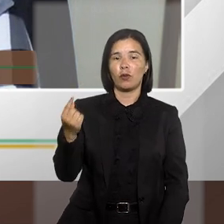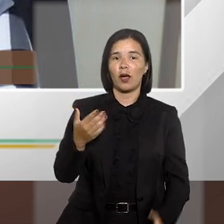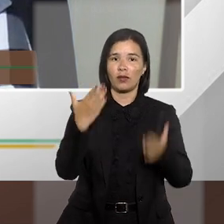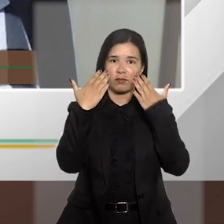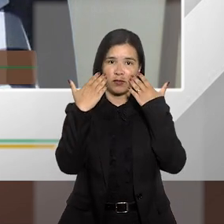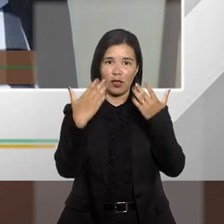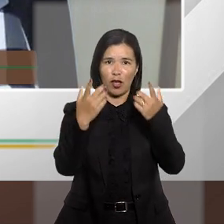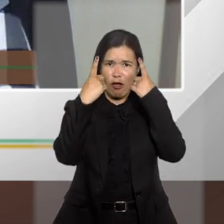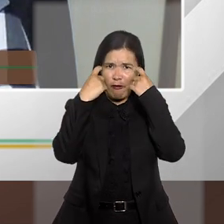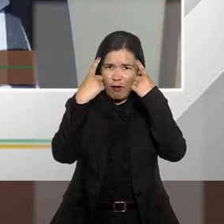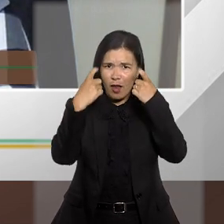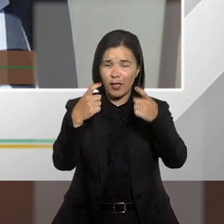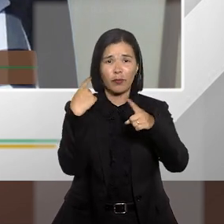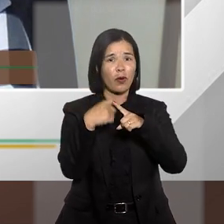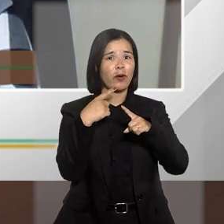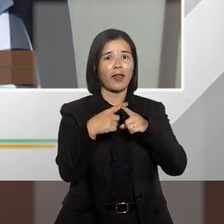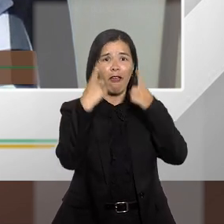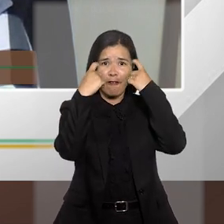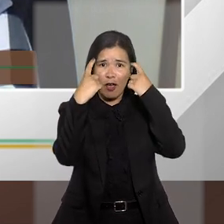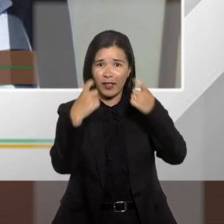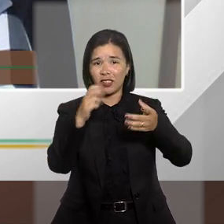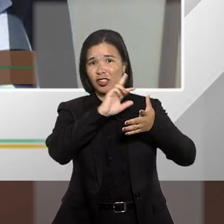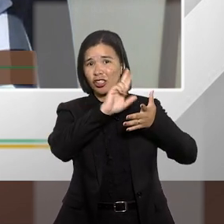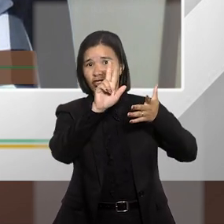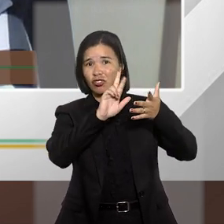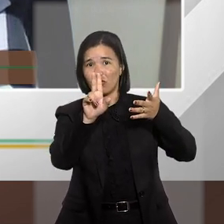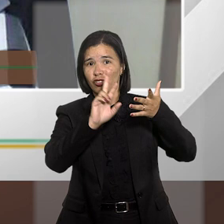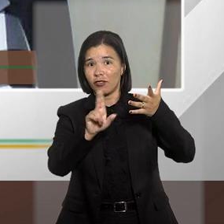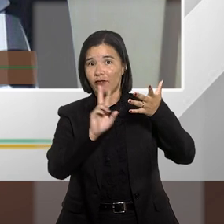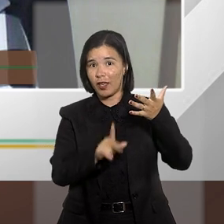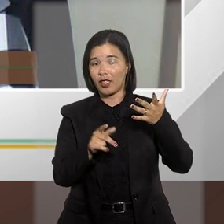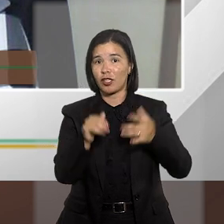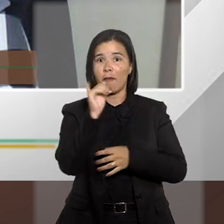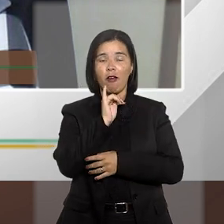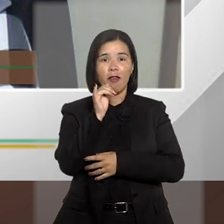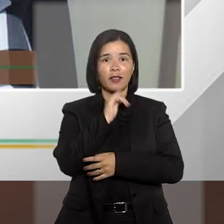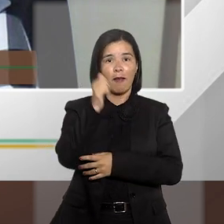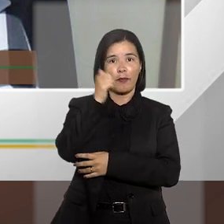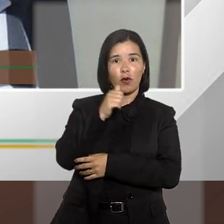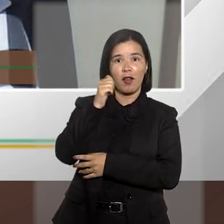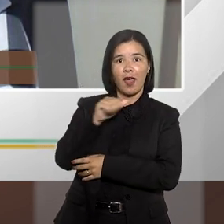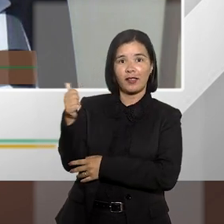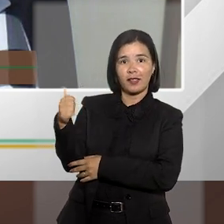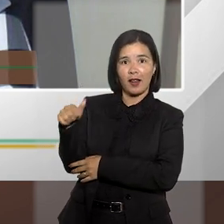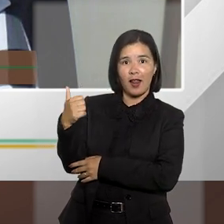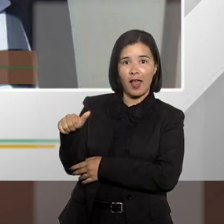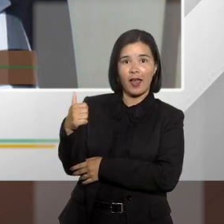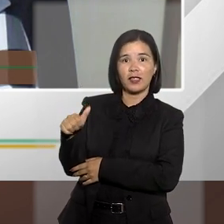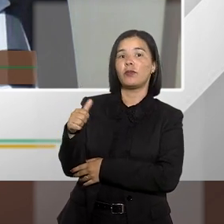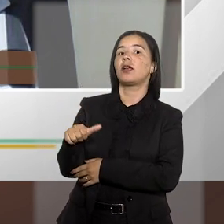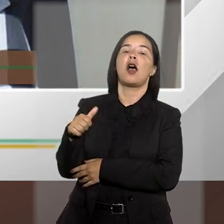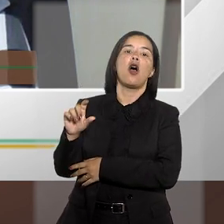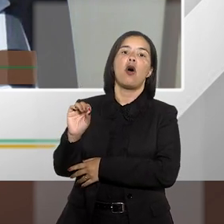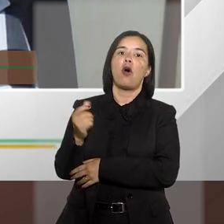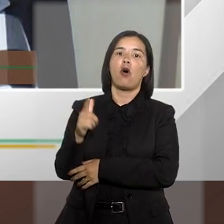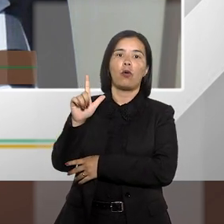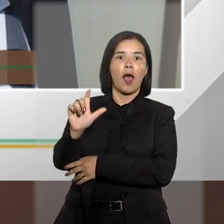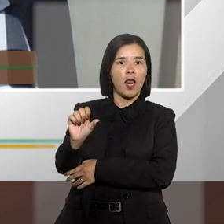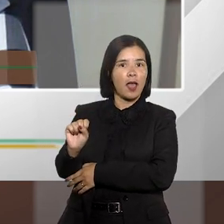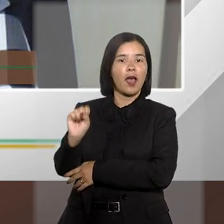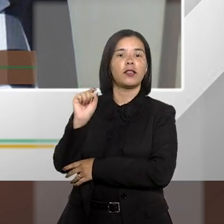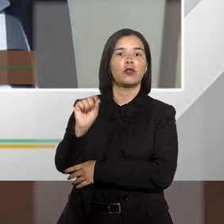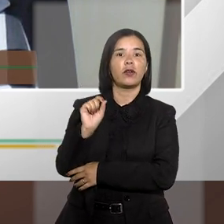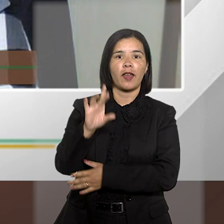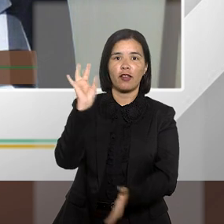apresentar violência, porque as violências não são iguais. Então, por exemplo, as mulheres lésbicas, a gente fala muito sobre estupro corretivo, que não é